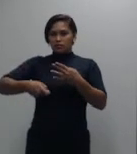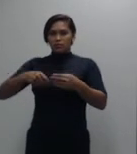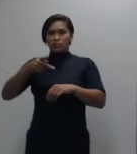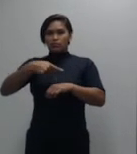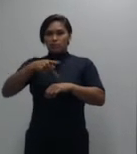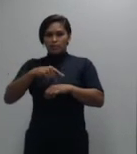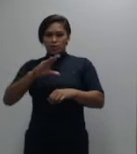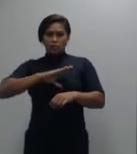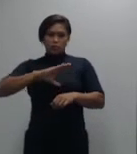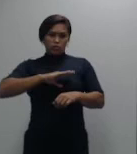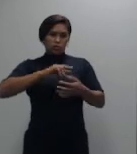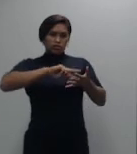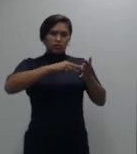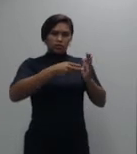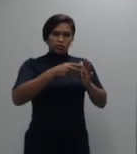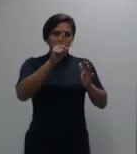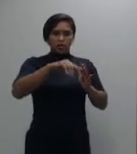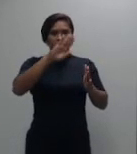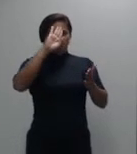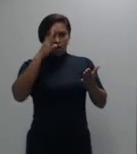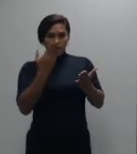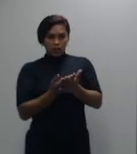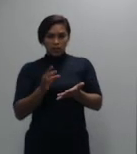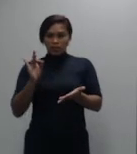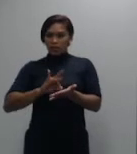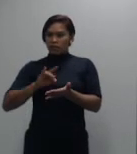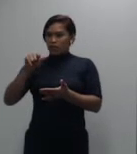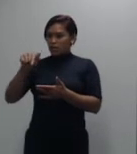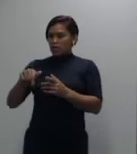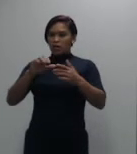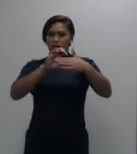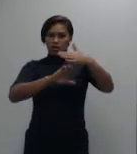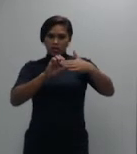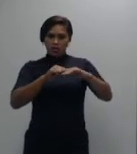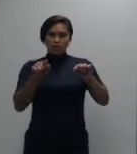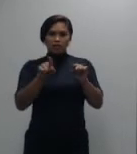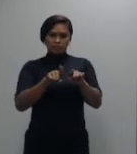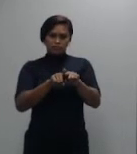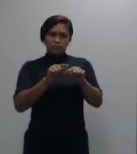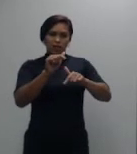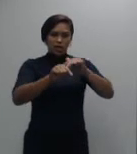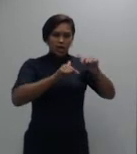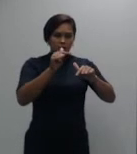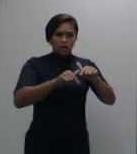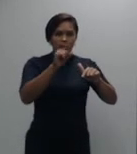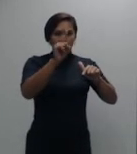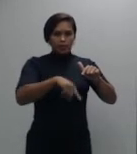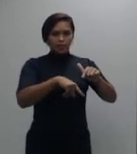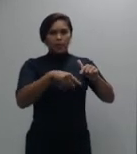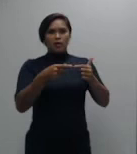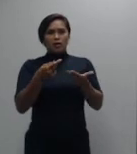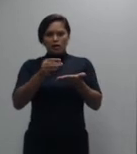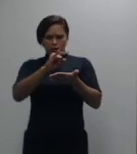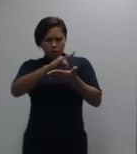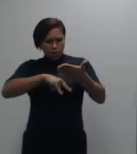português de acredito que de fato Doutor kalinka prestou serviços genuínos pela fatura fornecida